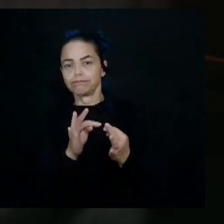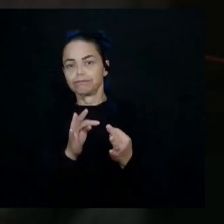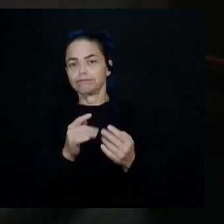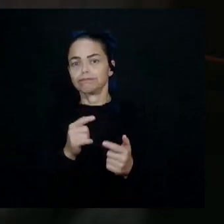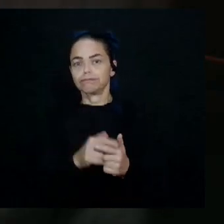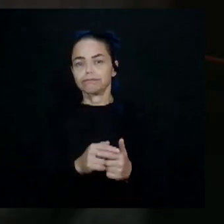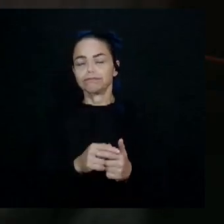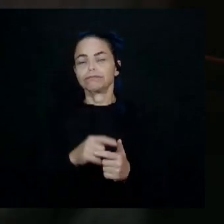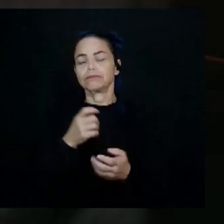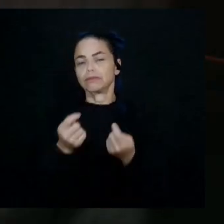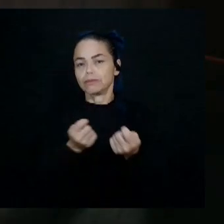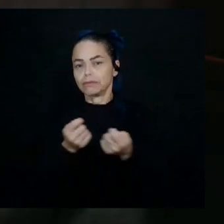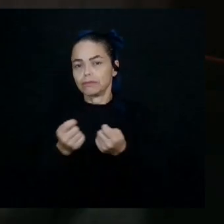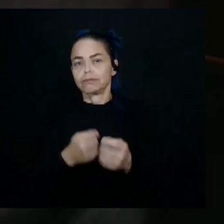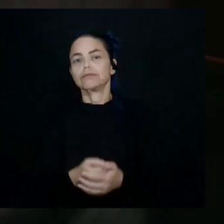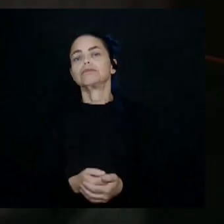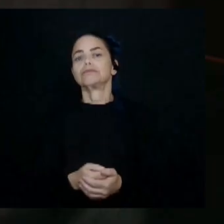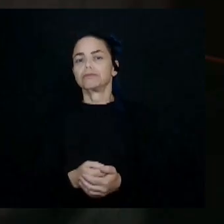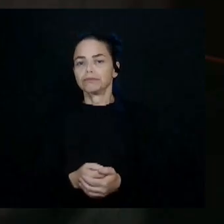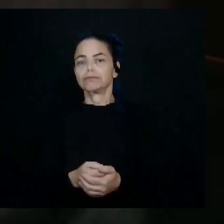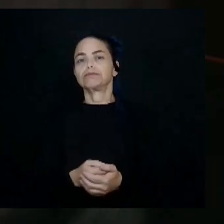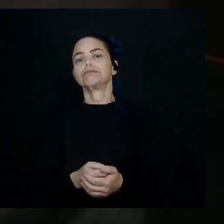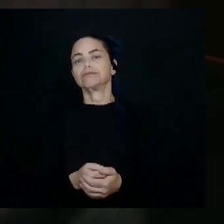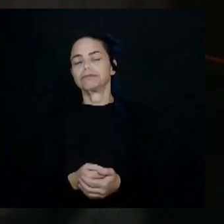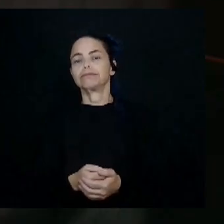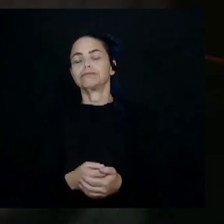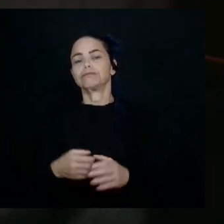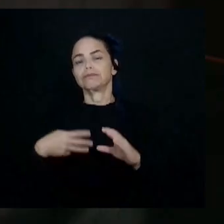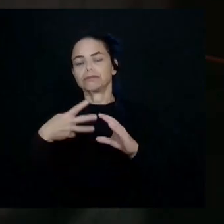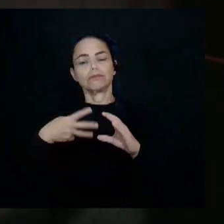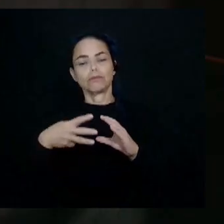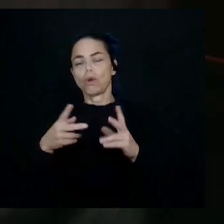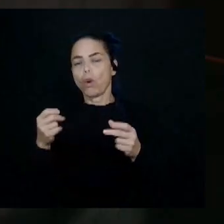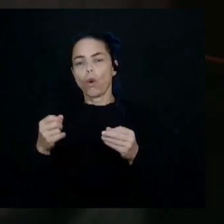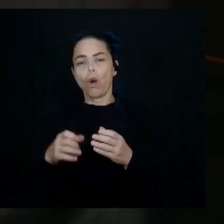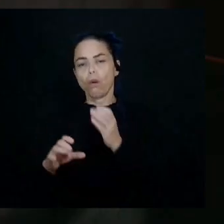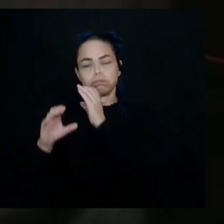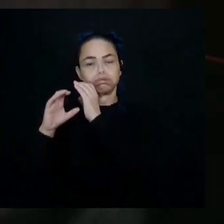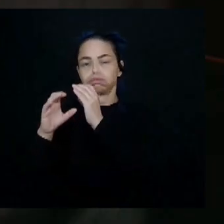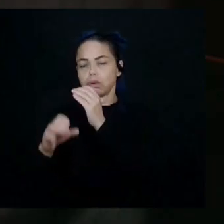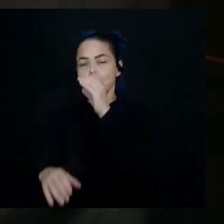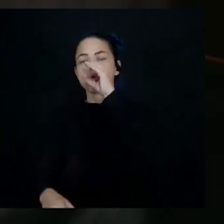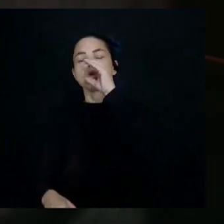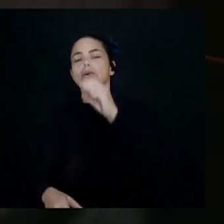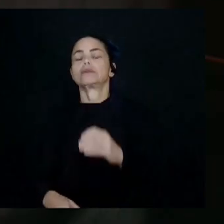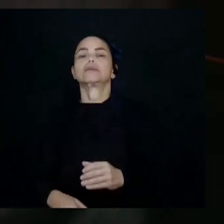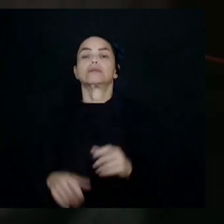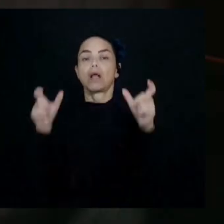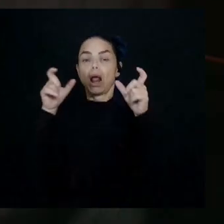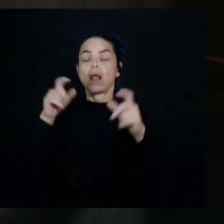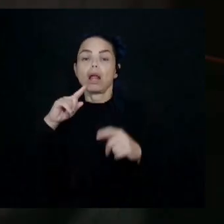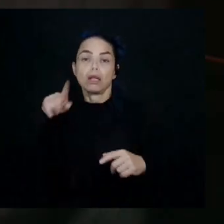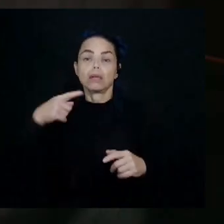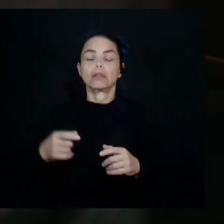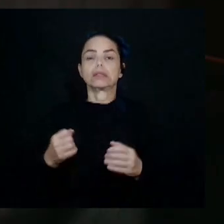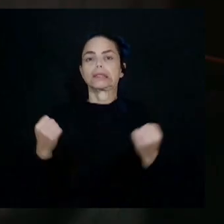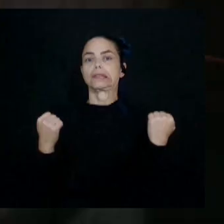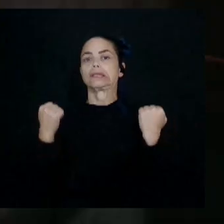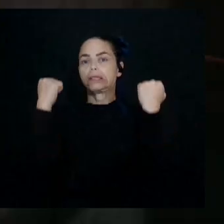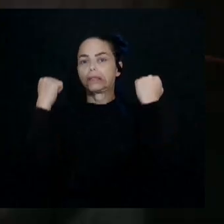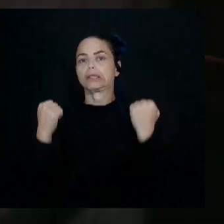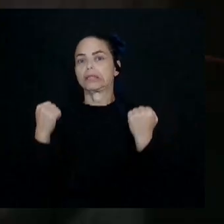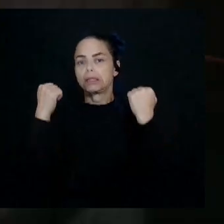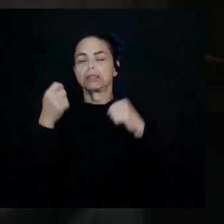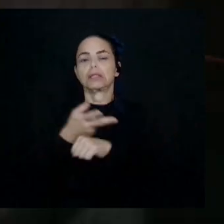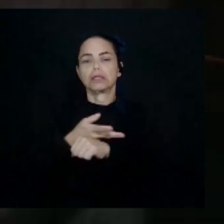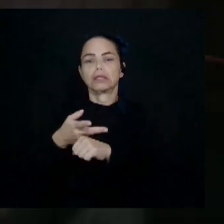controle como se fosse um suplemento alimentar. Mas o alerta vai além da academia, gente. A busca pelo